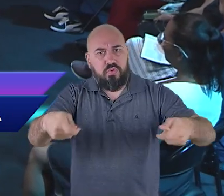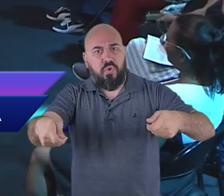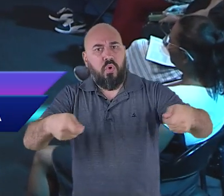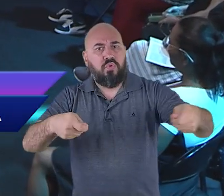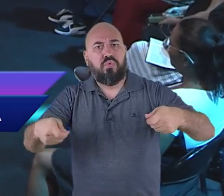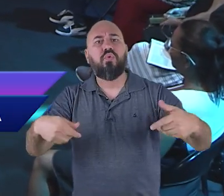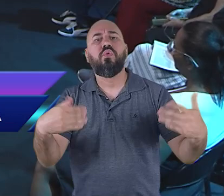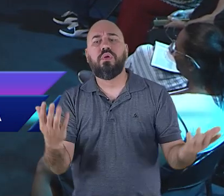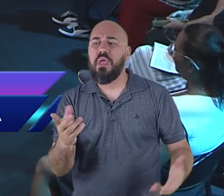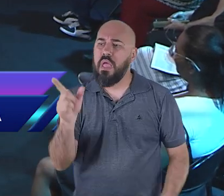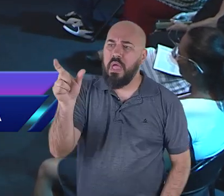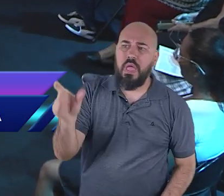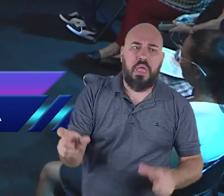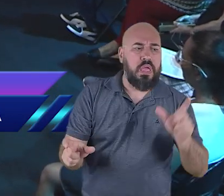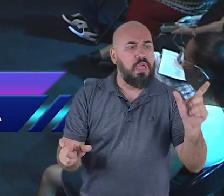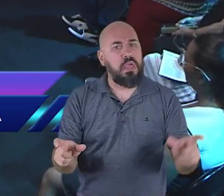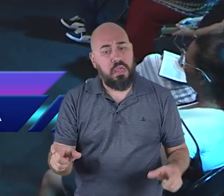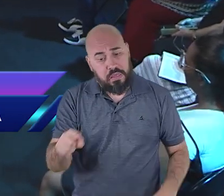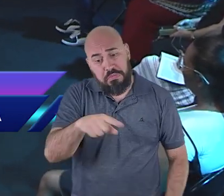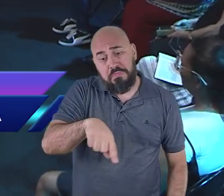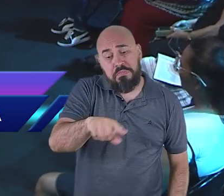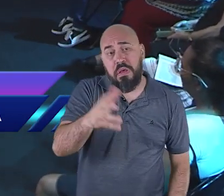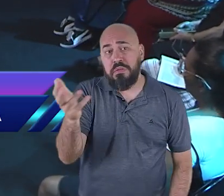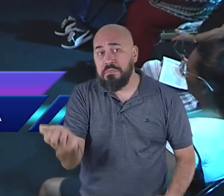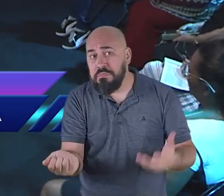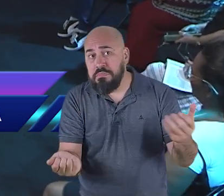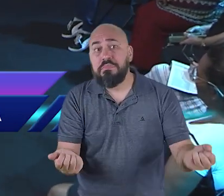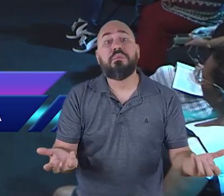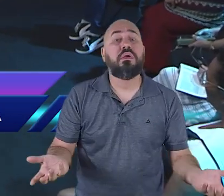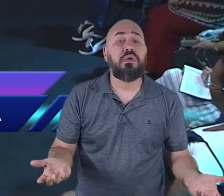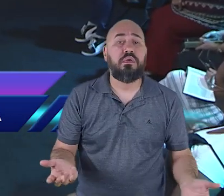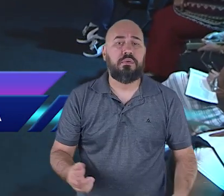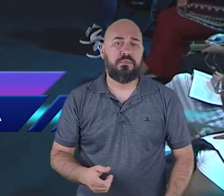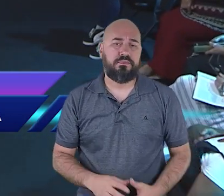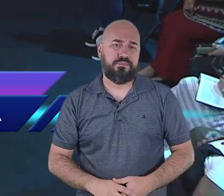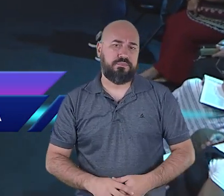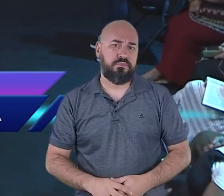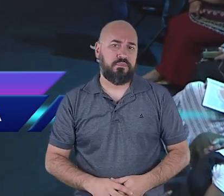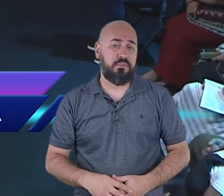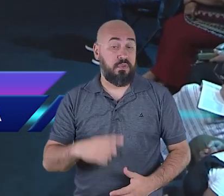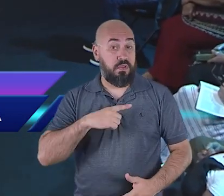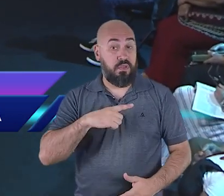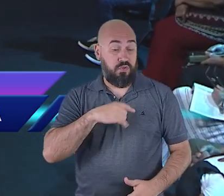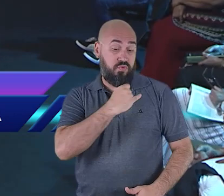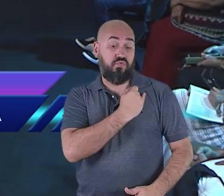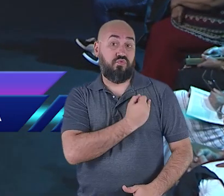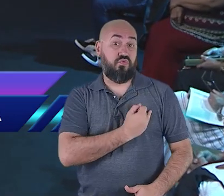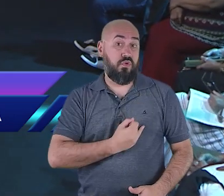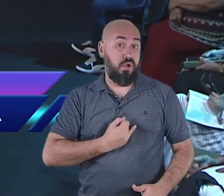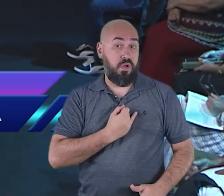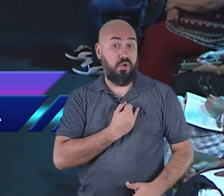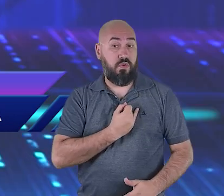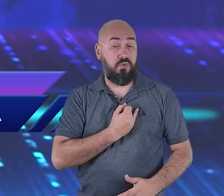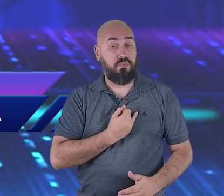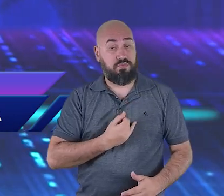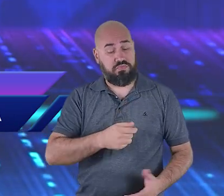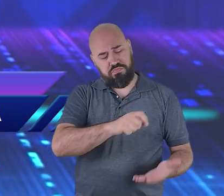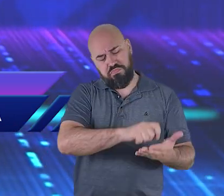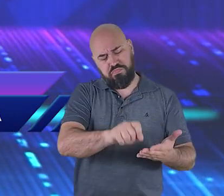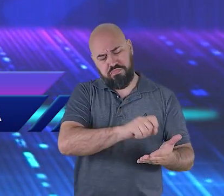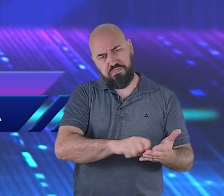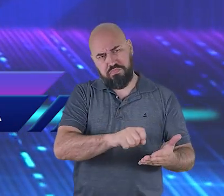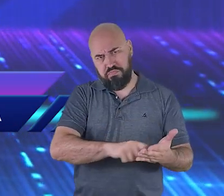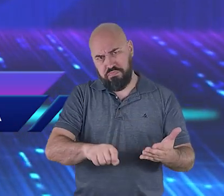vê três poderes malignos: o dragão, a besta que sobe do mar e a outra